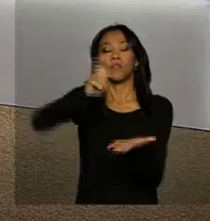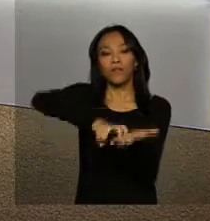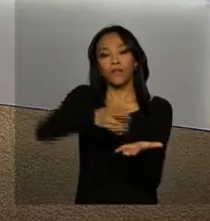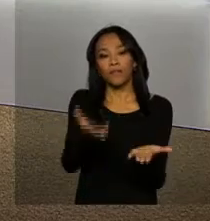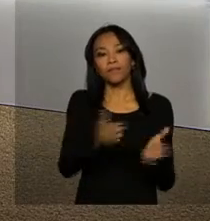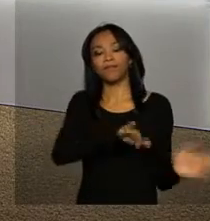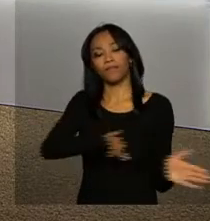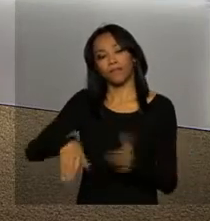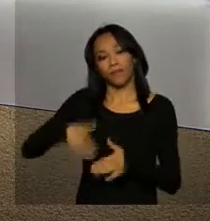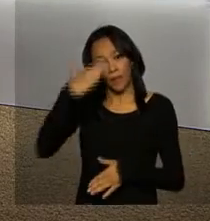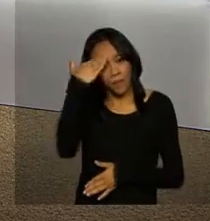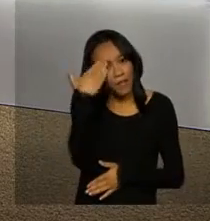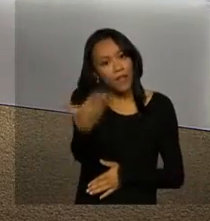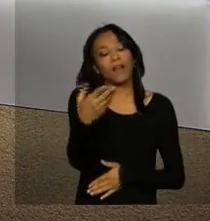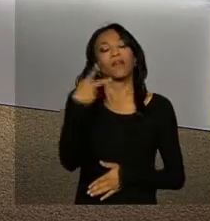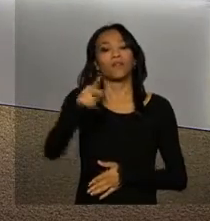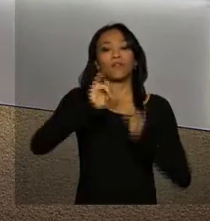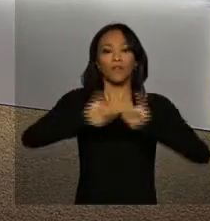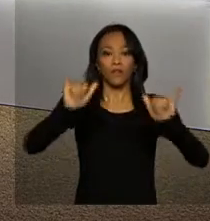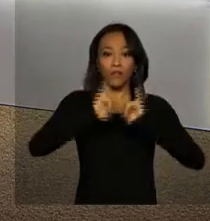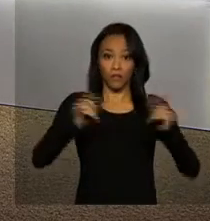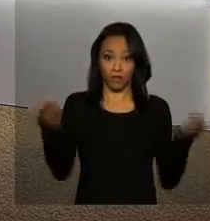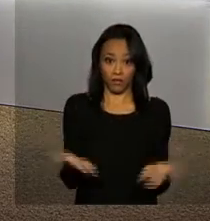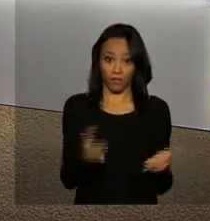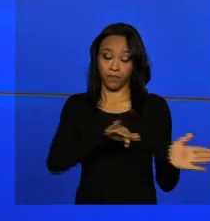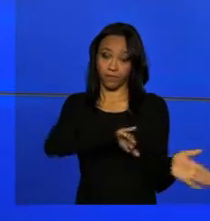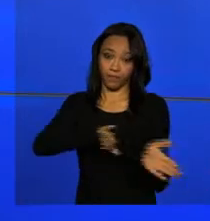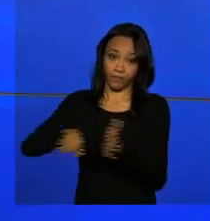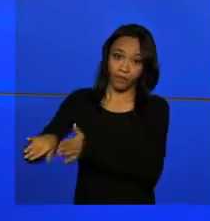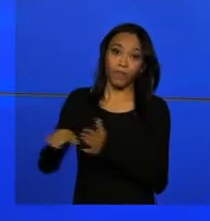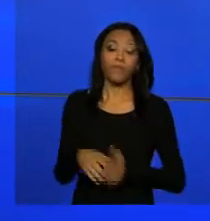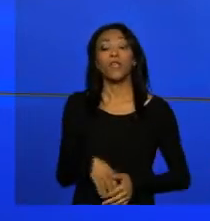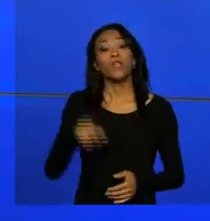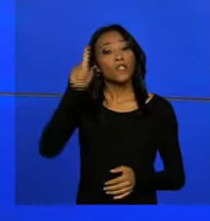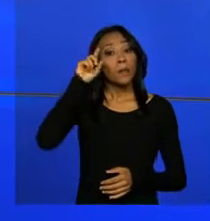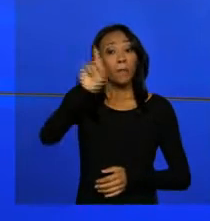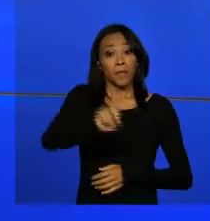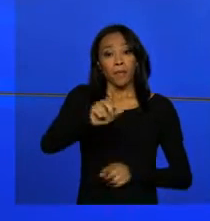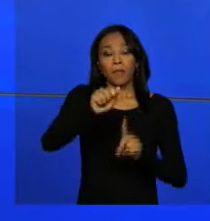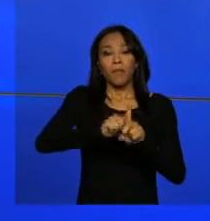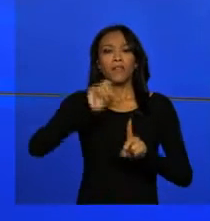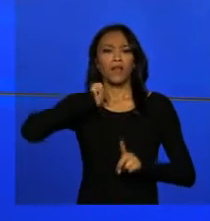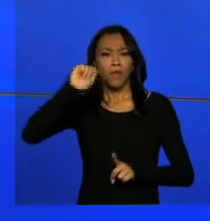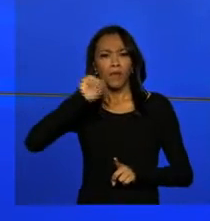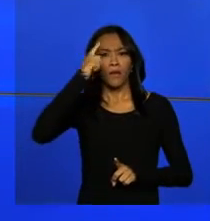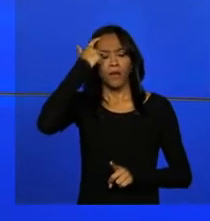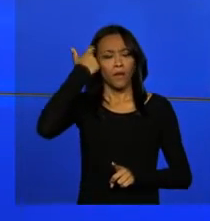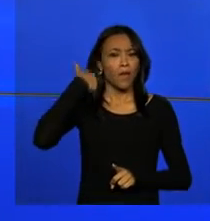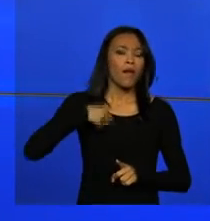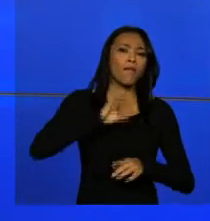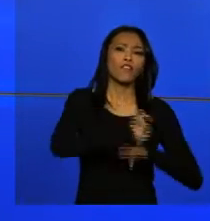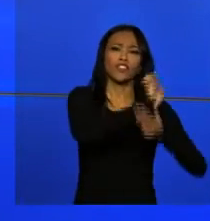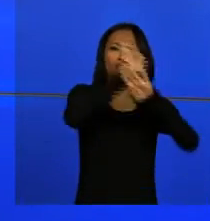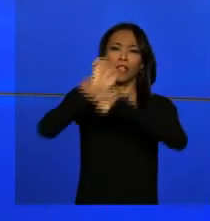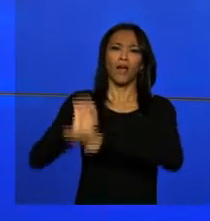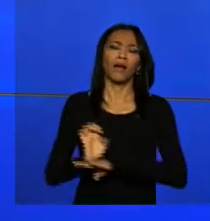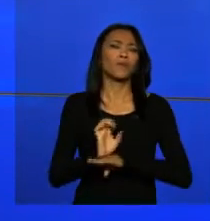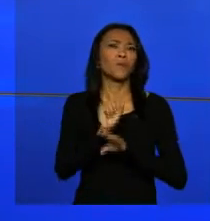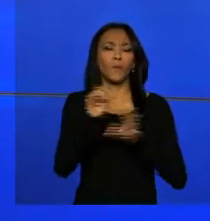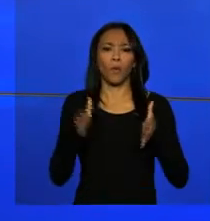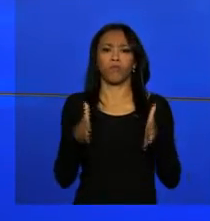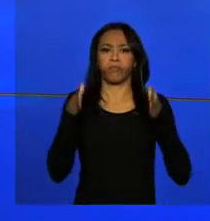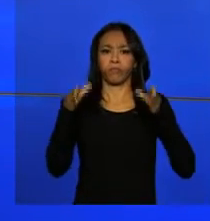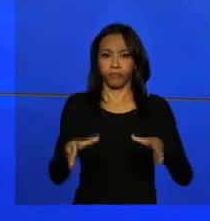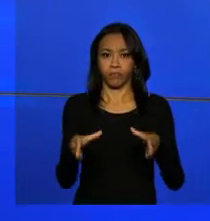brigada joão pedro neto pelas suas informações ao vivo a partir de 1º de abril será enviada a todos os estados do país a